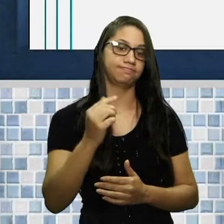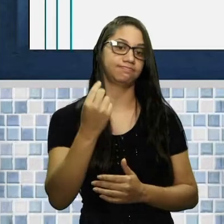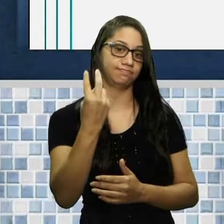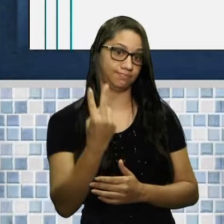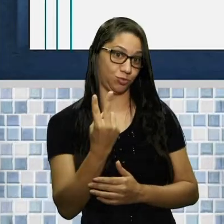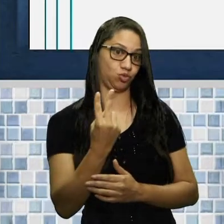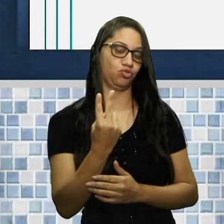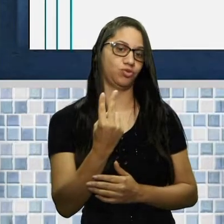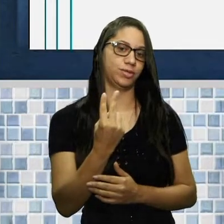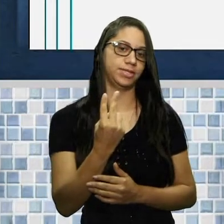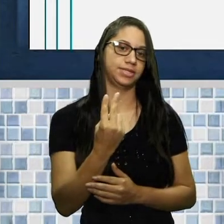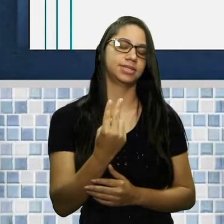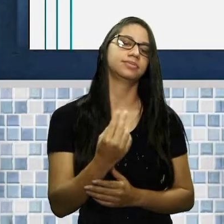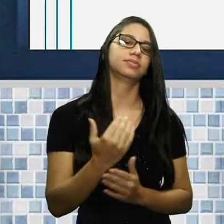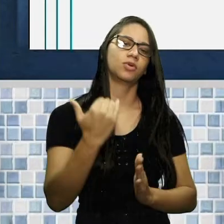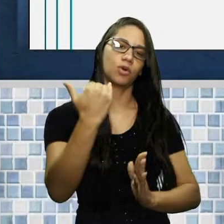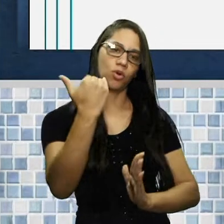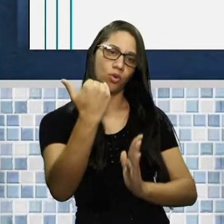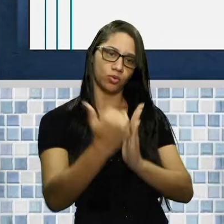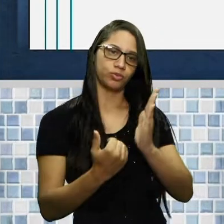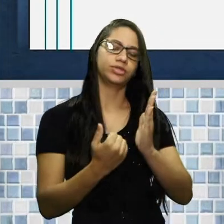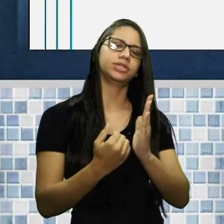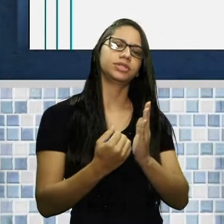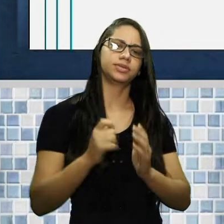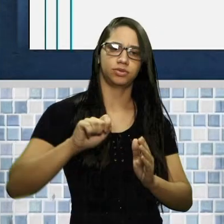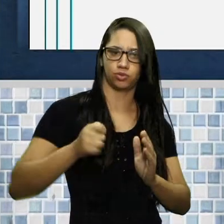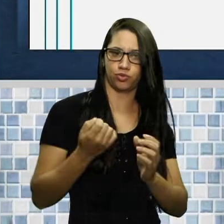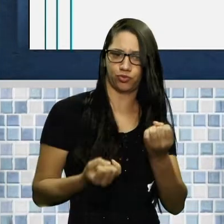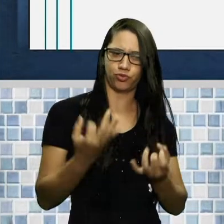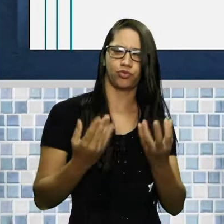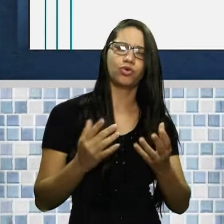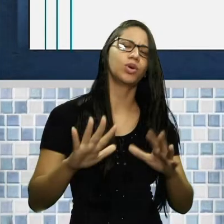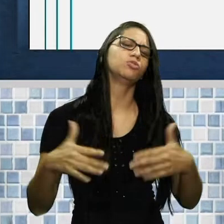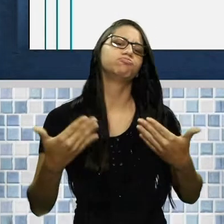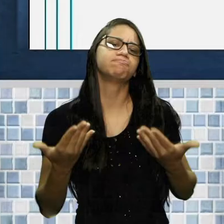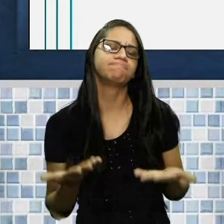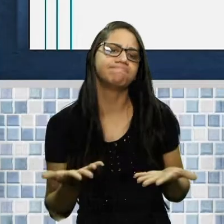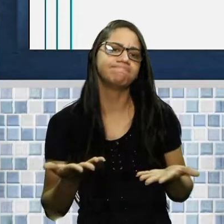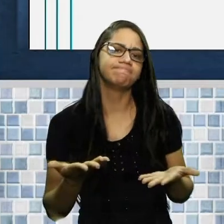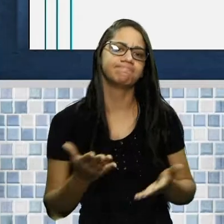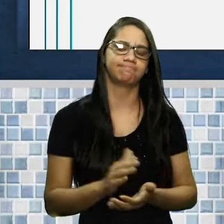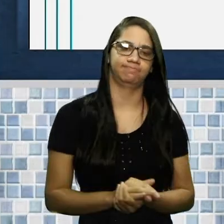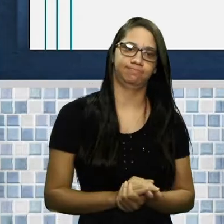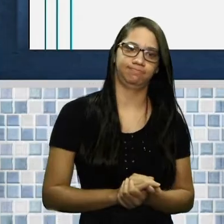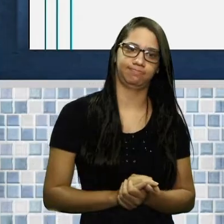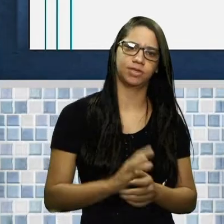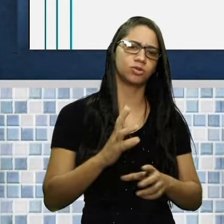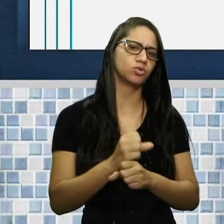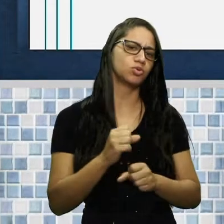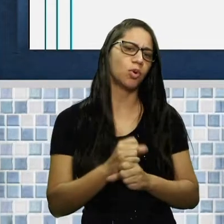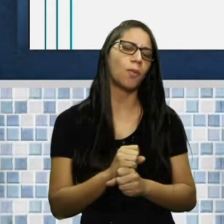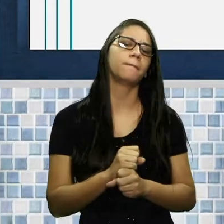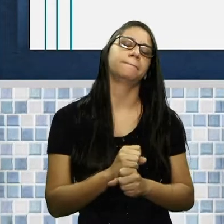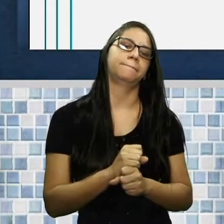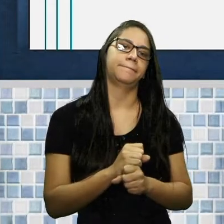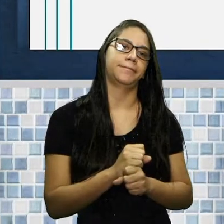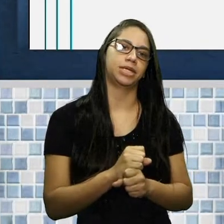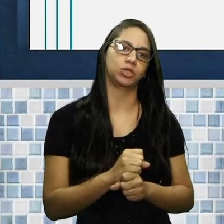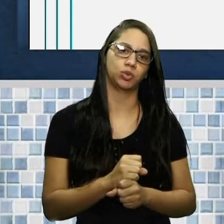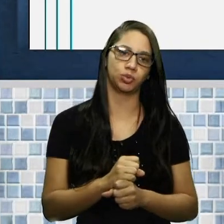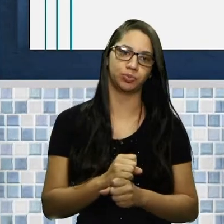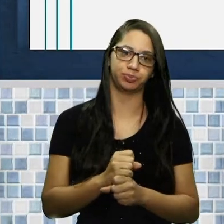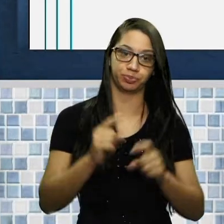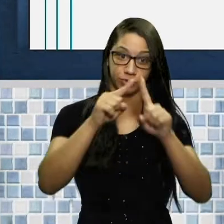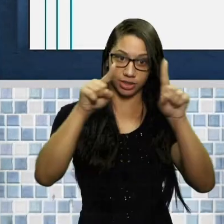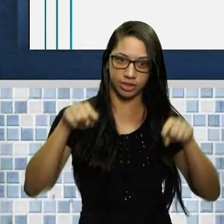o desconto obtido no preço do fogão foi de... Observe, somando o preço da geladeira com o preço do fogão,